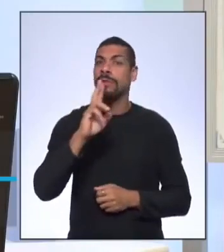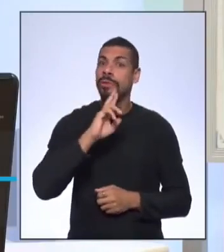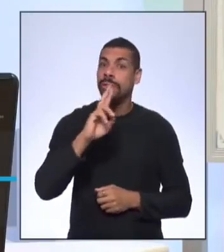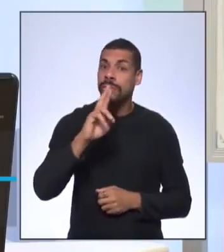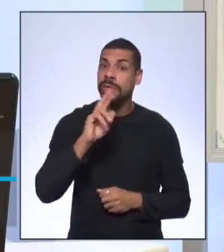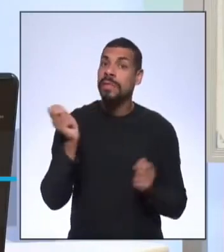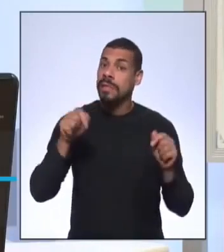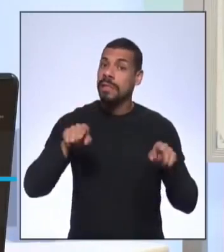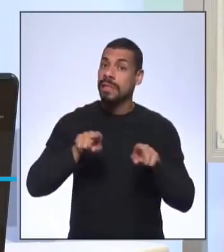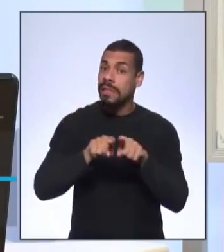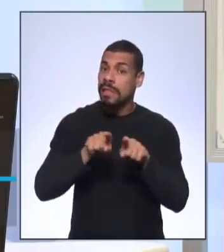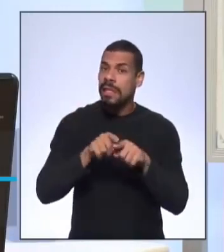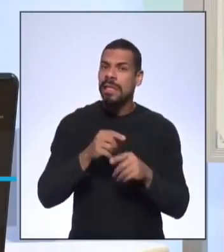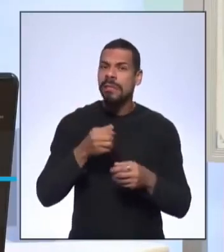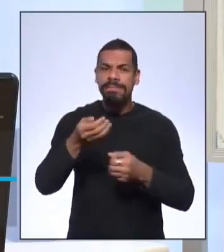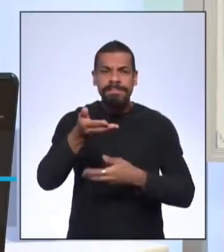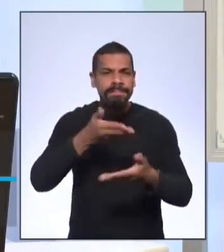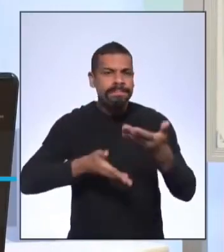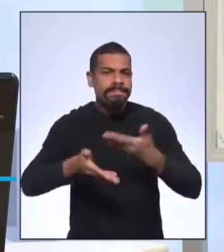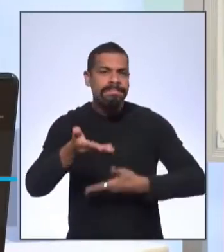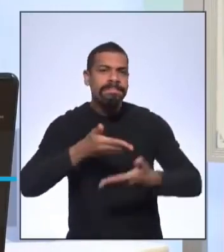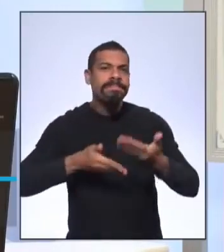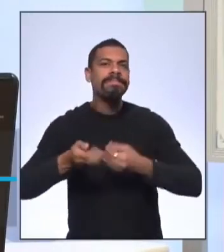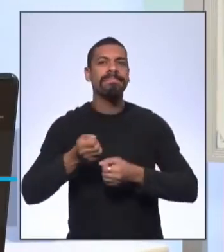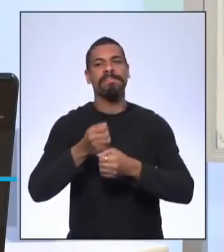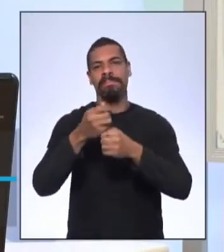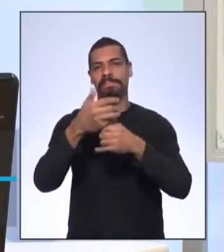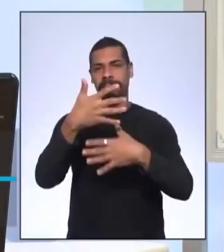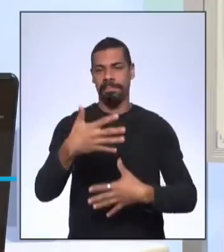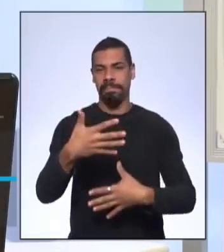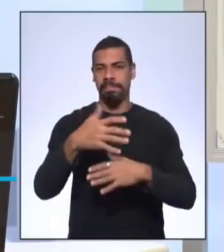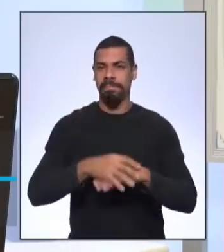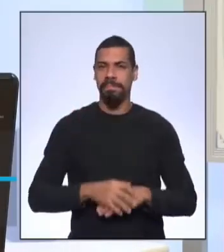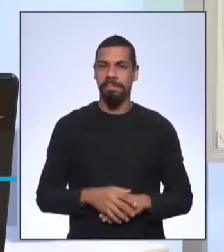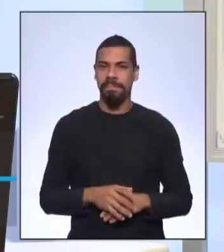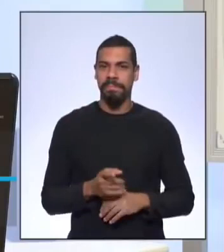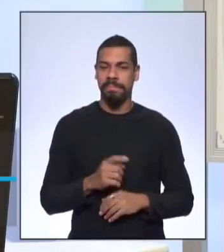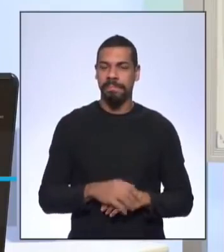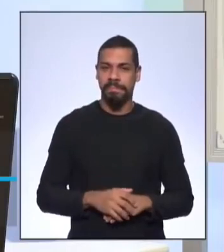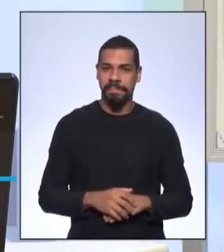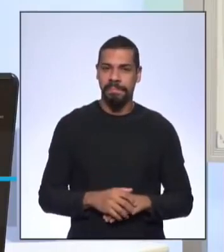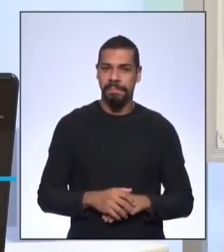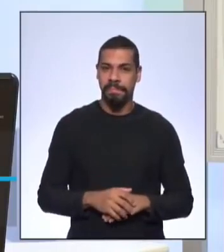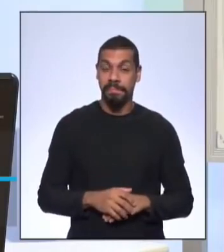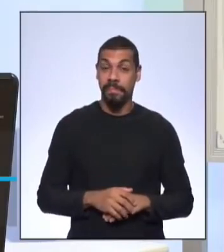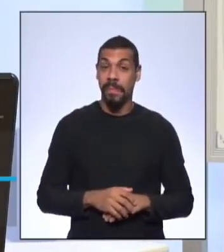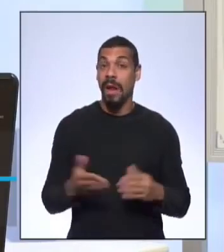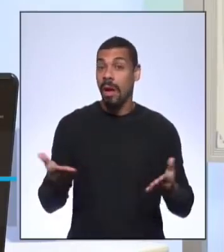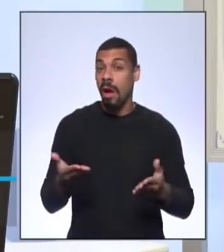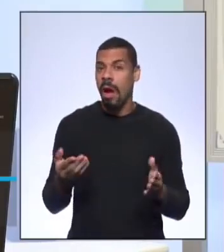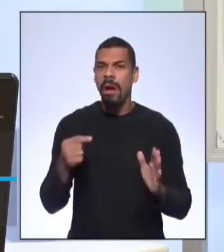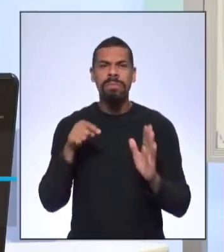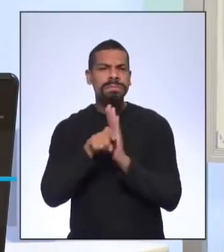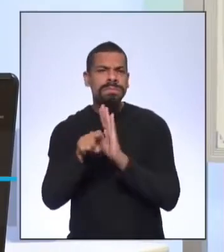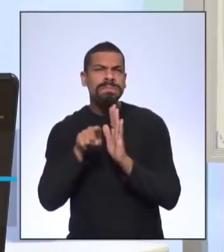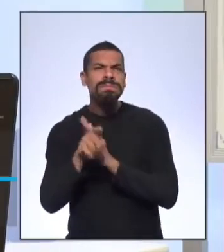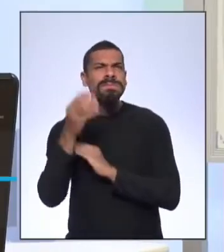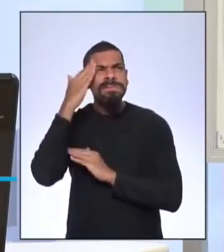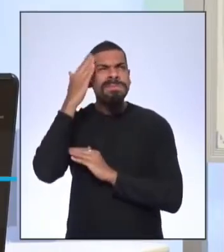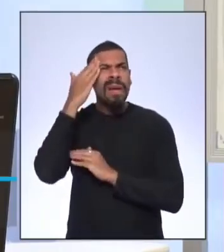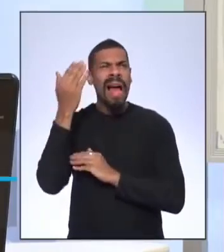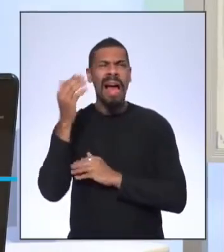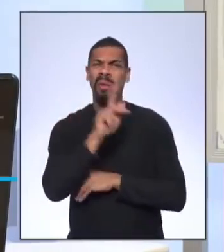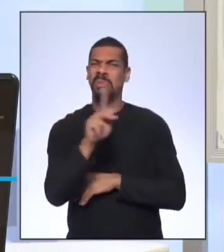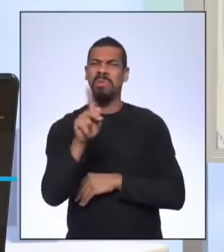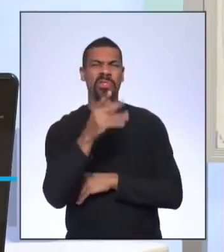gente consiga ter essa interação melhor aí, conforme vocês vão colocando. Então, coloque a pergunta, seja um pouco mais